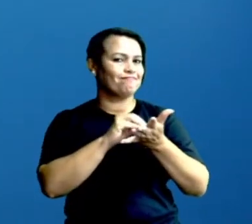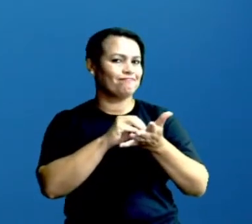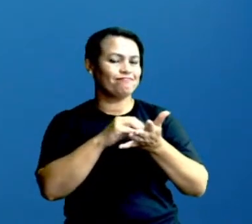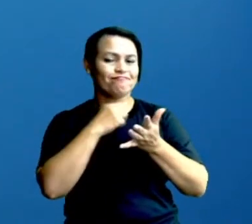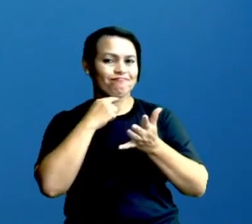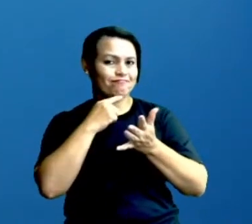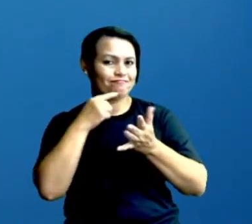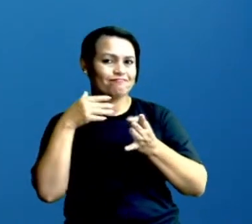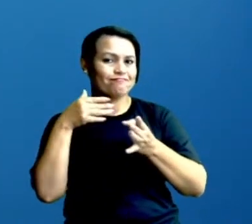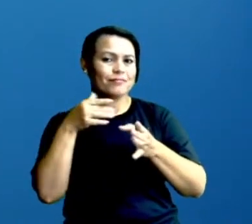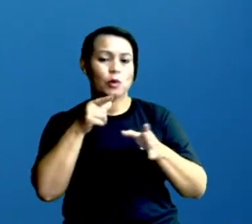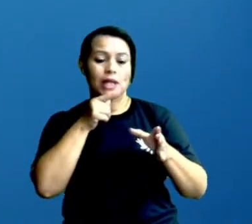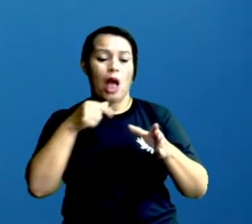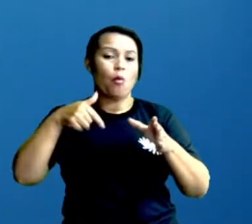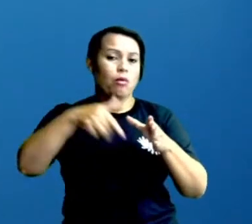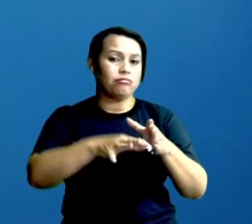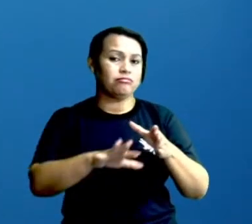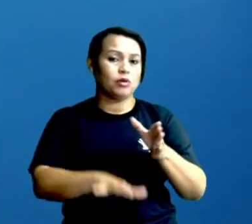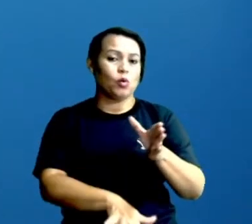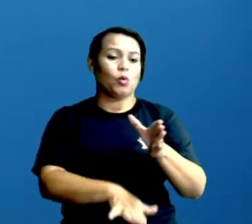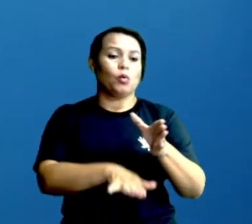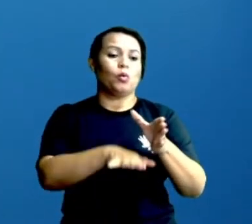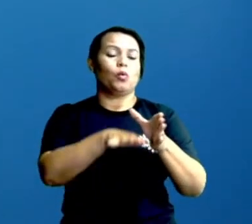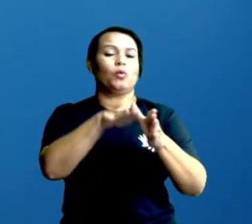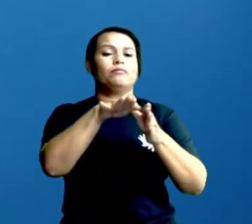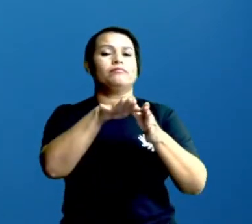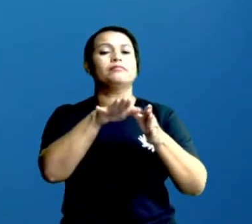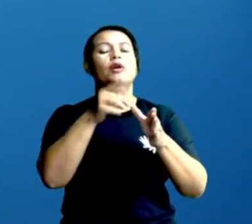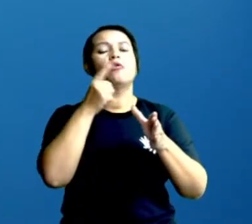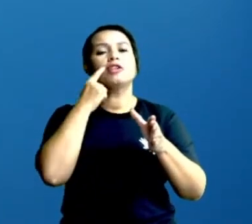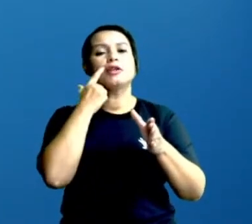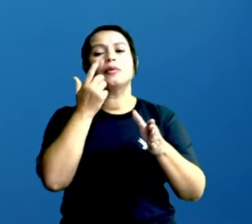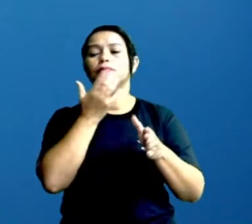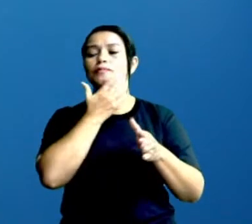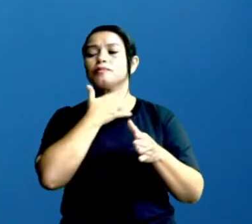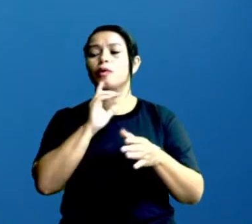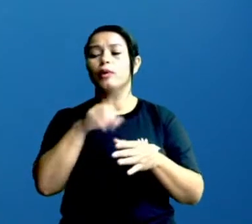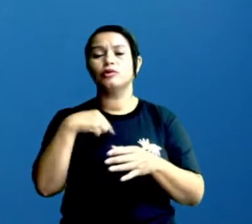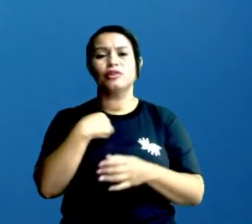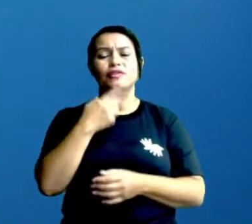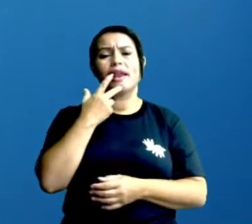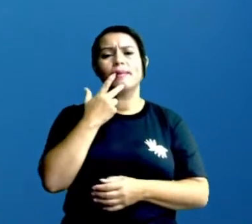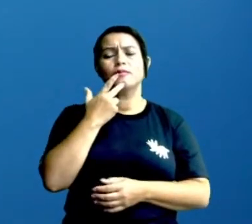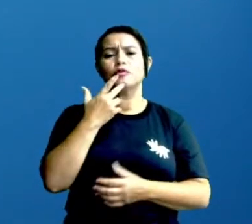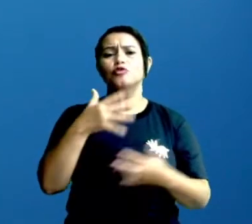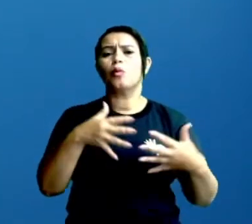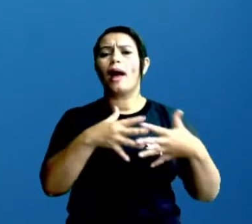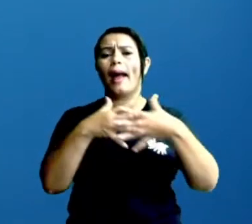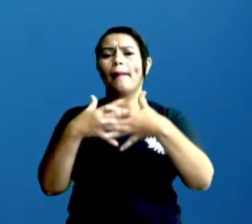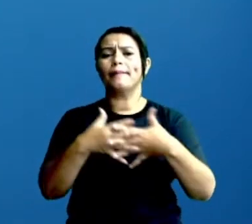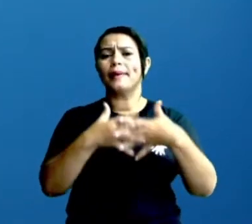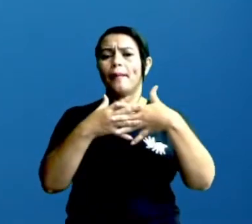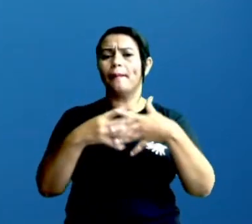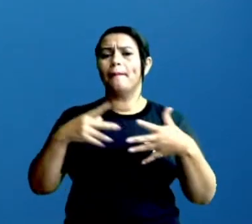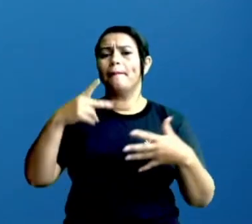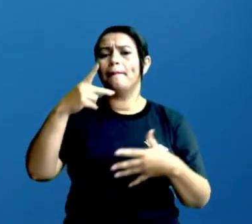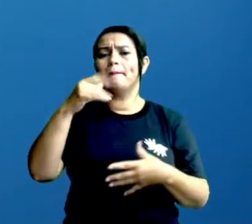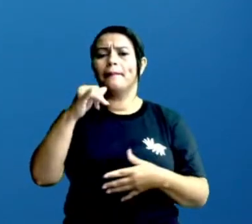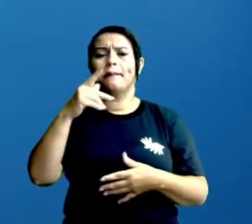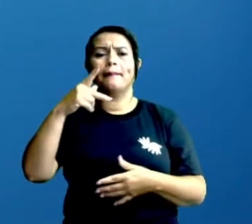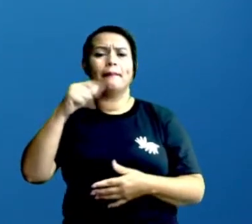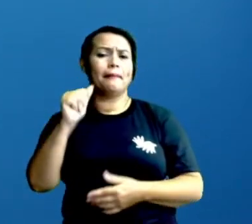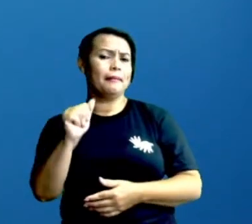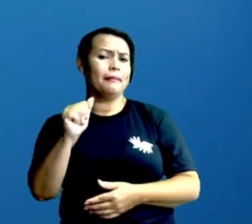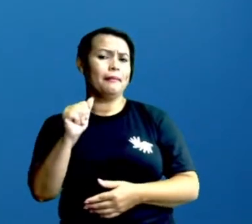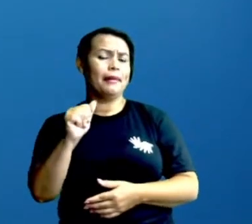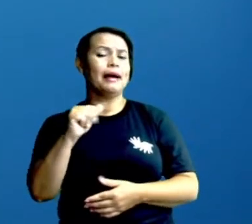em casa. Não é isso? A quantidade de água. Pois bem, então, quando a gente fala em um caminhão-pipa, nós estamos falando